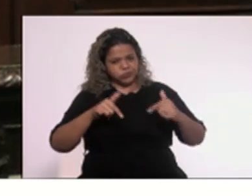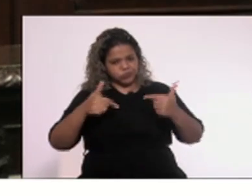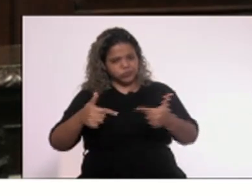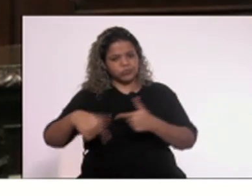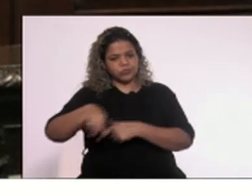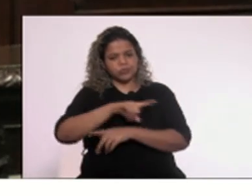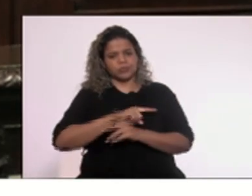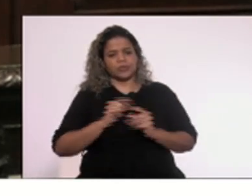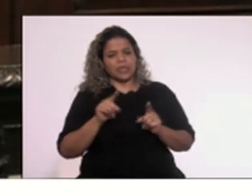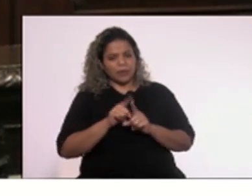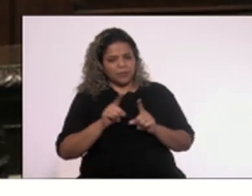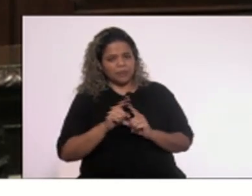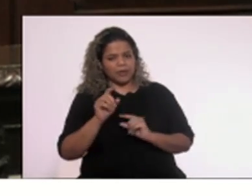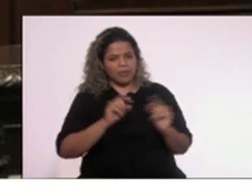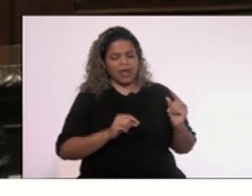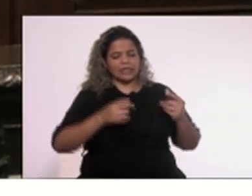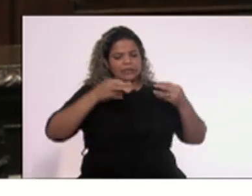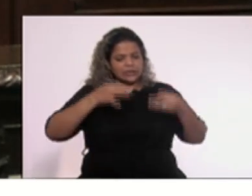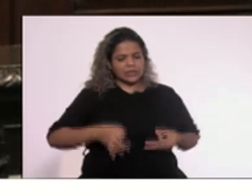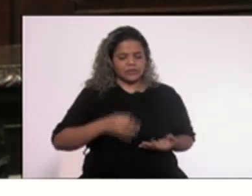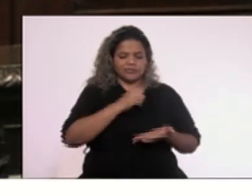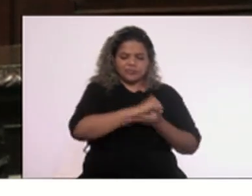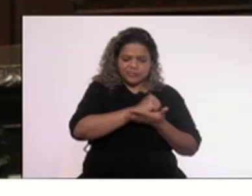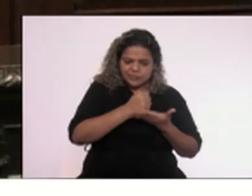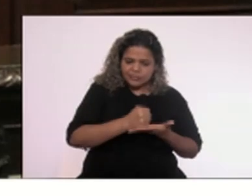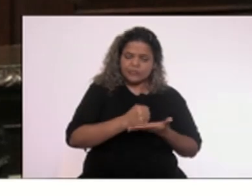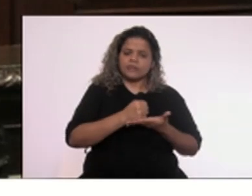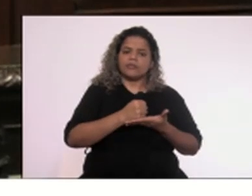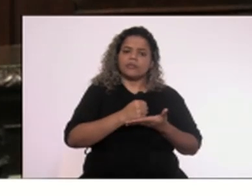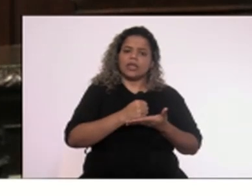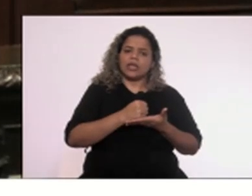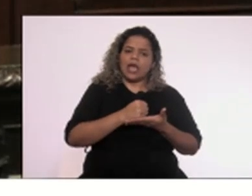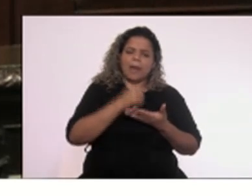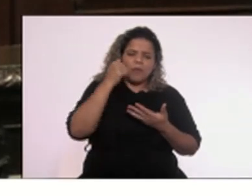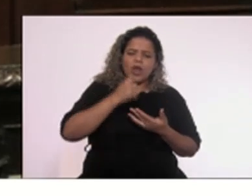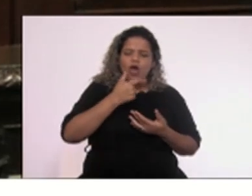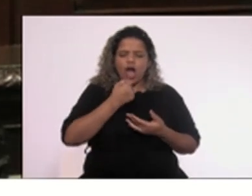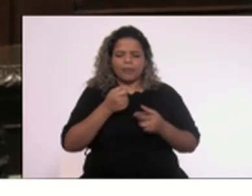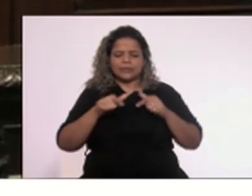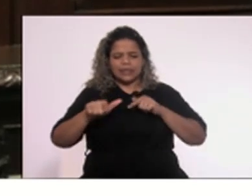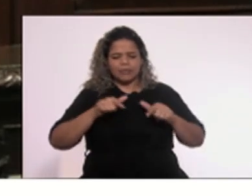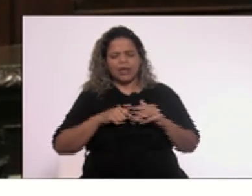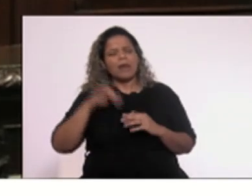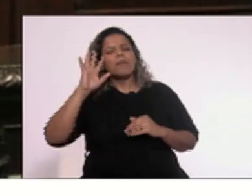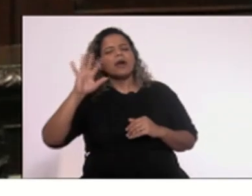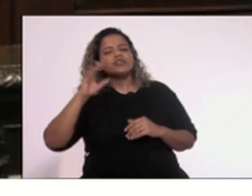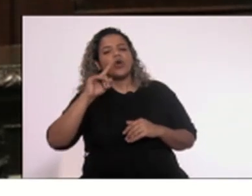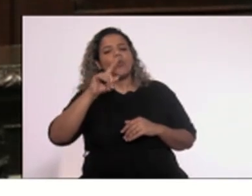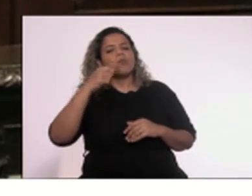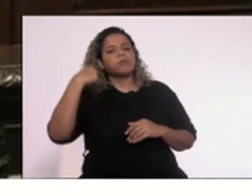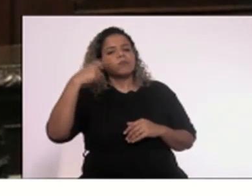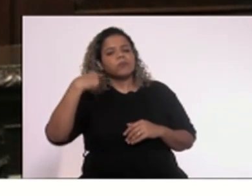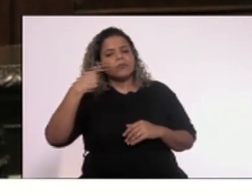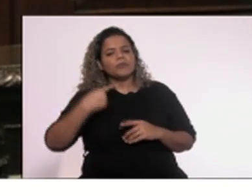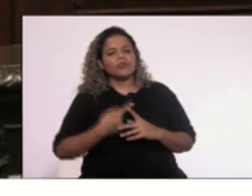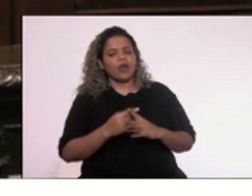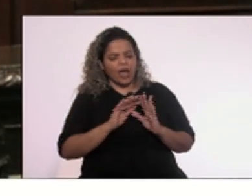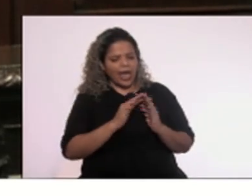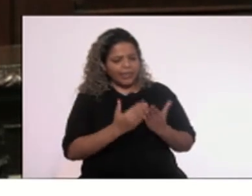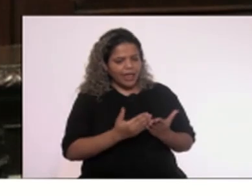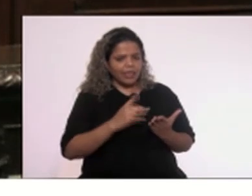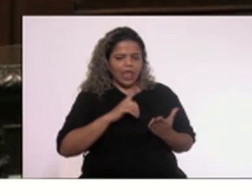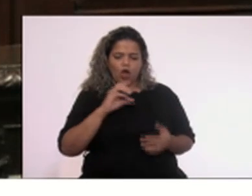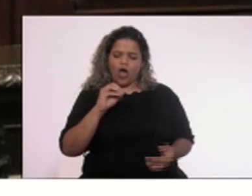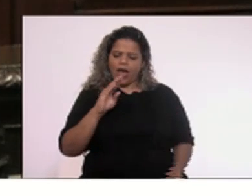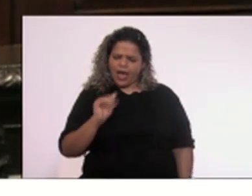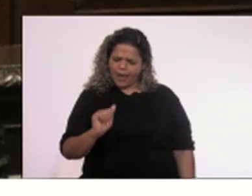além disso para certificar artesãos e artesãs. Imagina, deputado Renato Cozzolino, o advogado tem que ter a sua carteira da OAB,